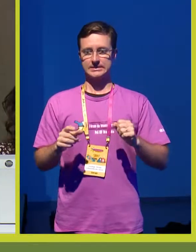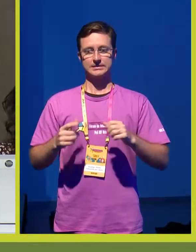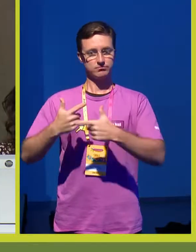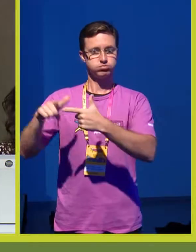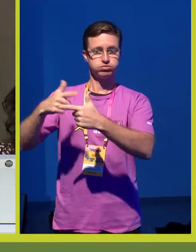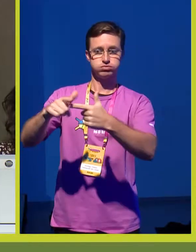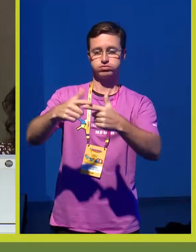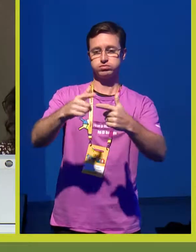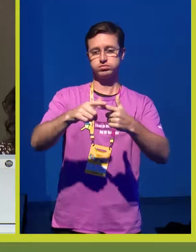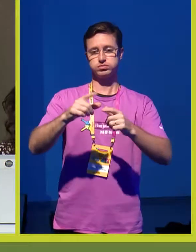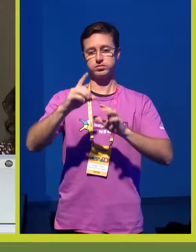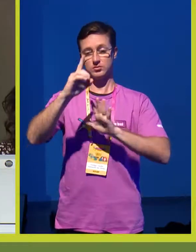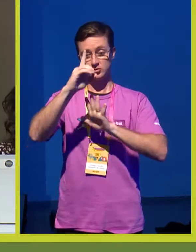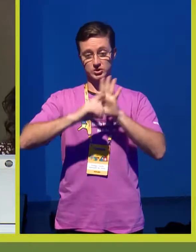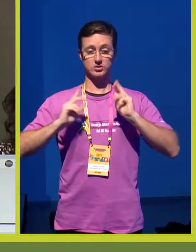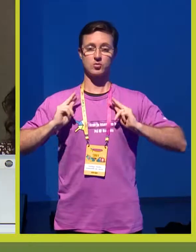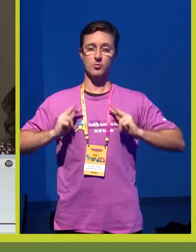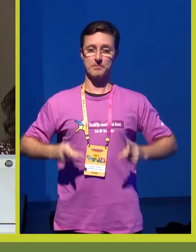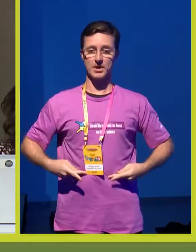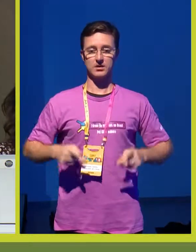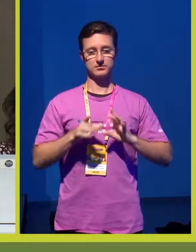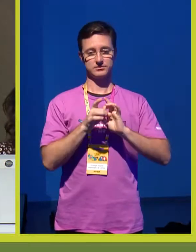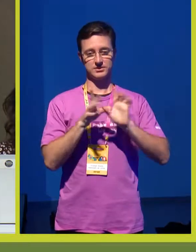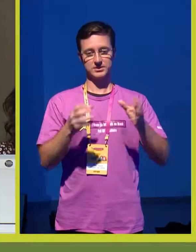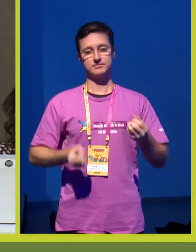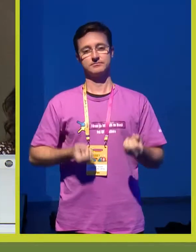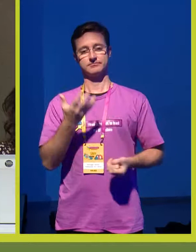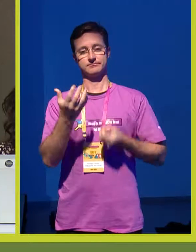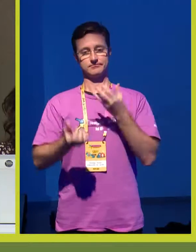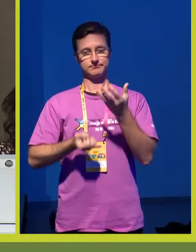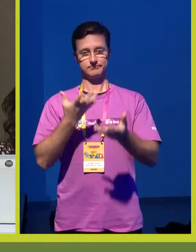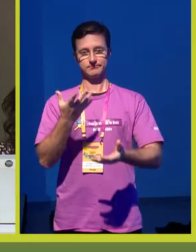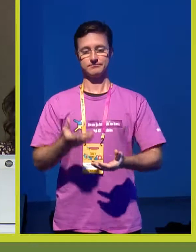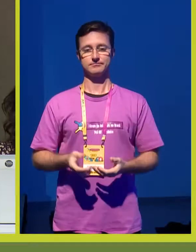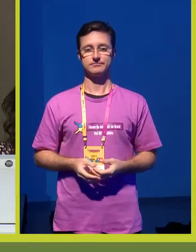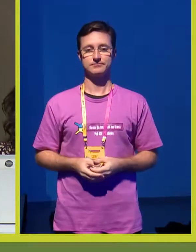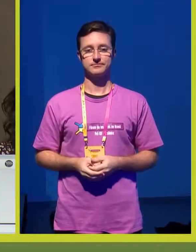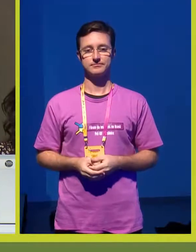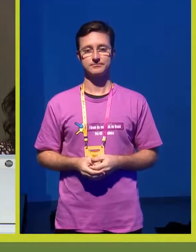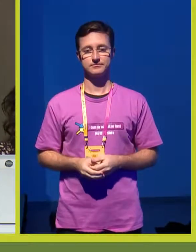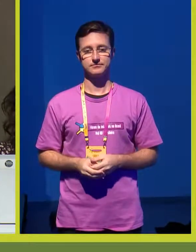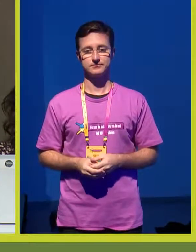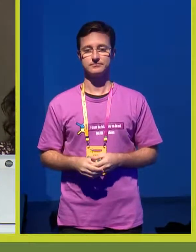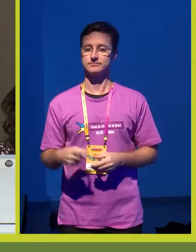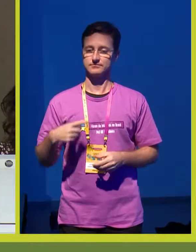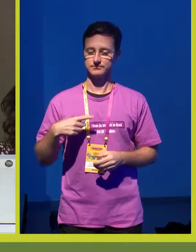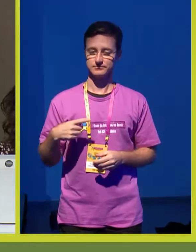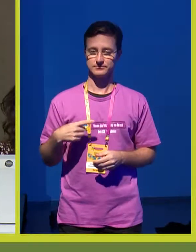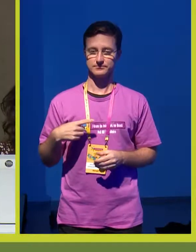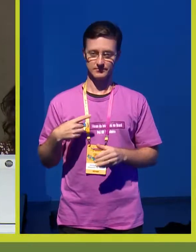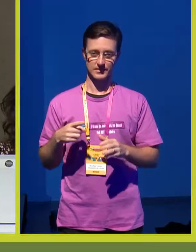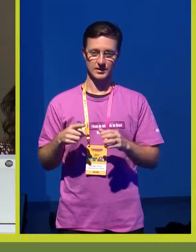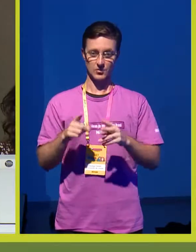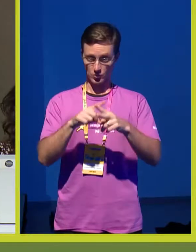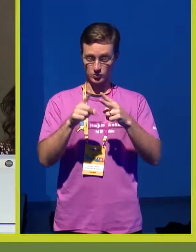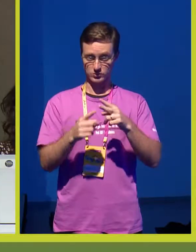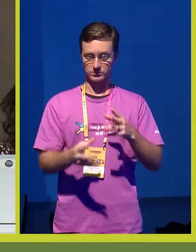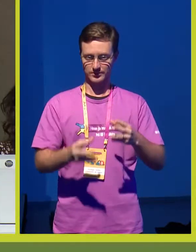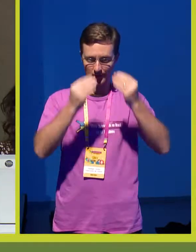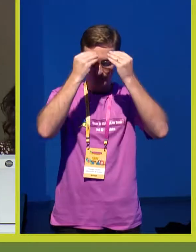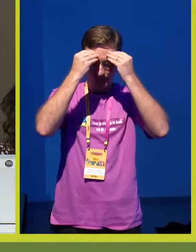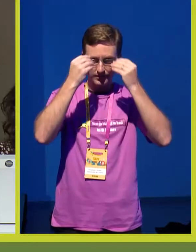violações aos direitos humanos e à liberdade de expressão. Então, tendo essa questão como